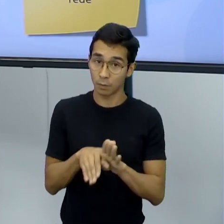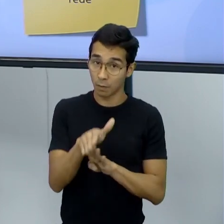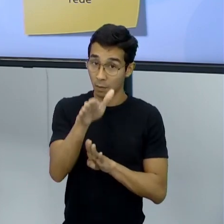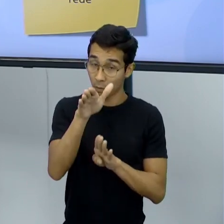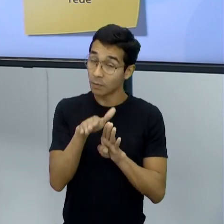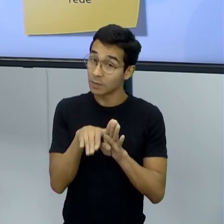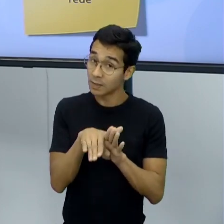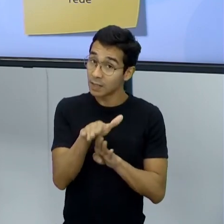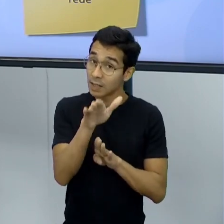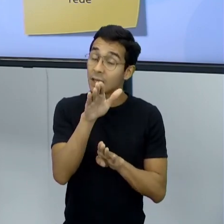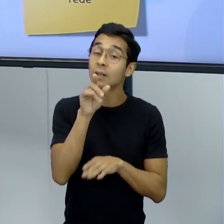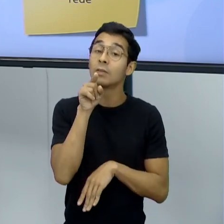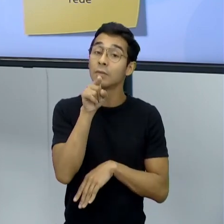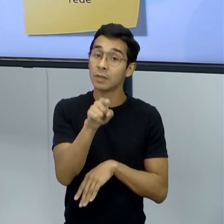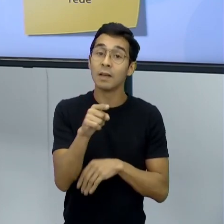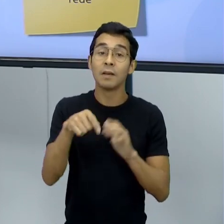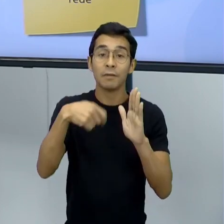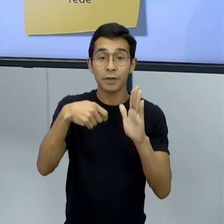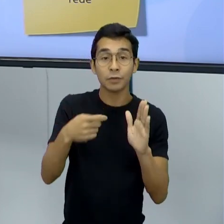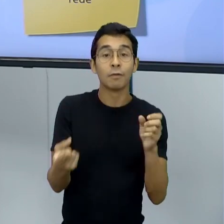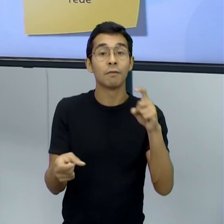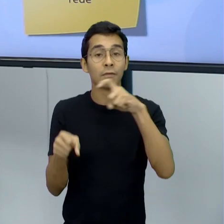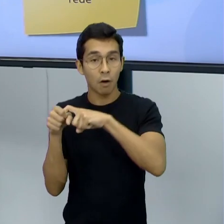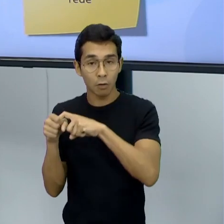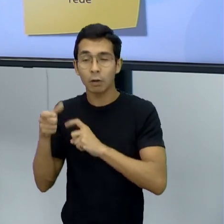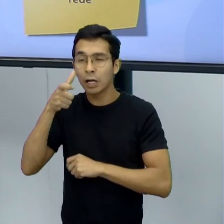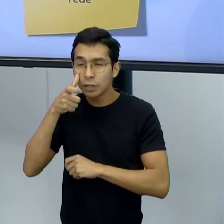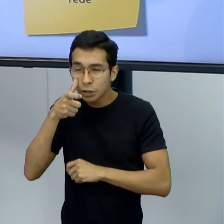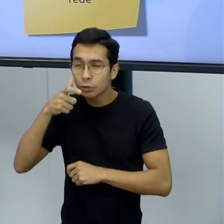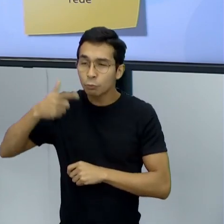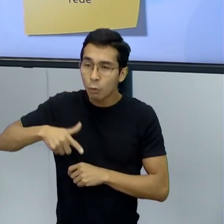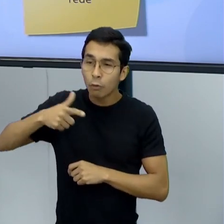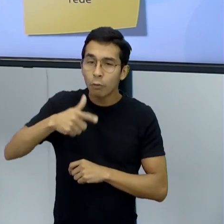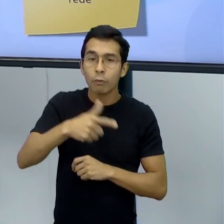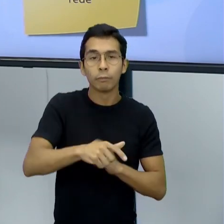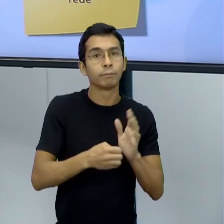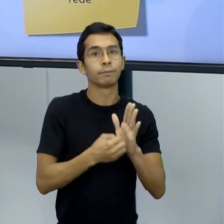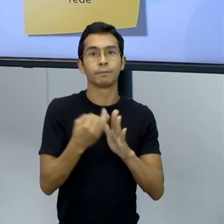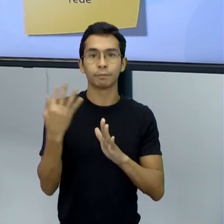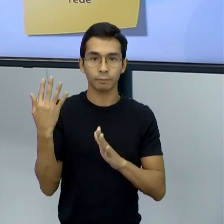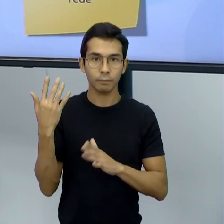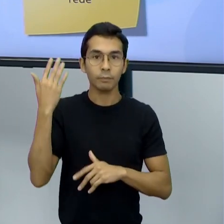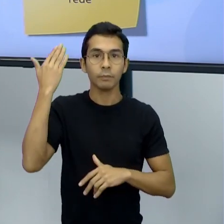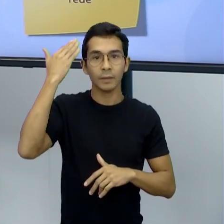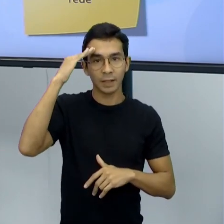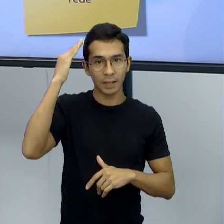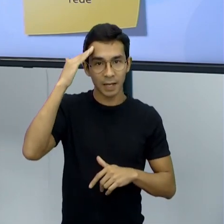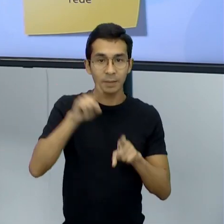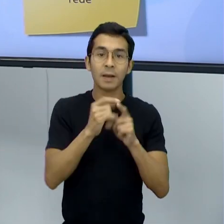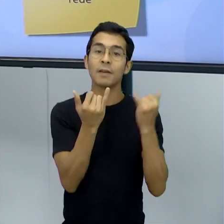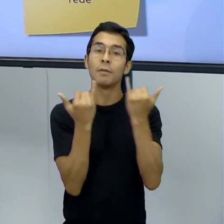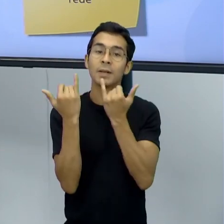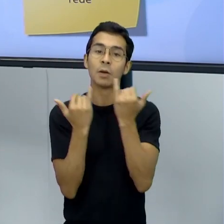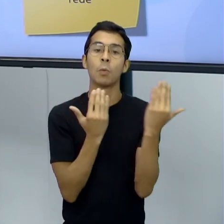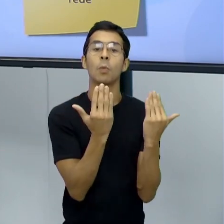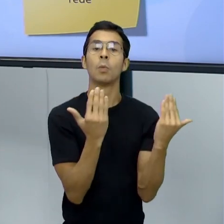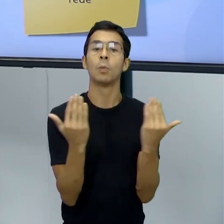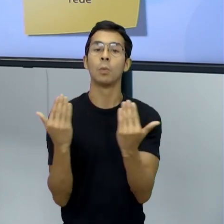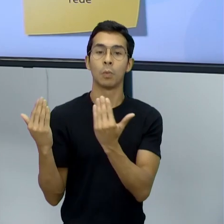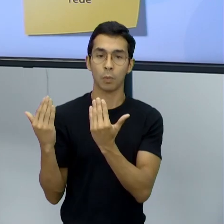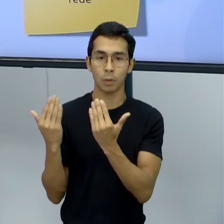fortemente que você retome este vídeo e assista quantas vezes achar necessário e faça uma leitura lateral das informações que estão aqui.